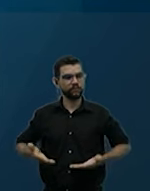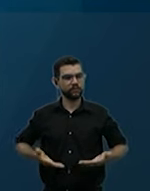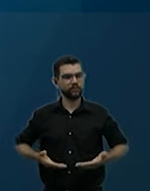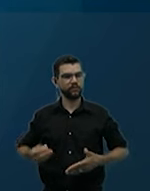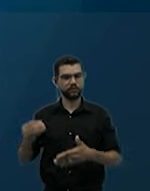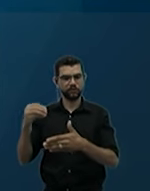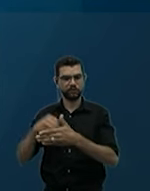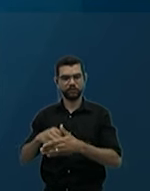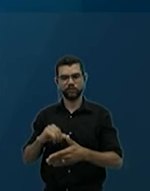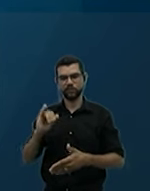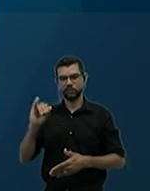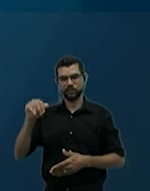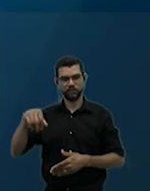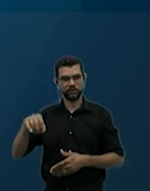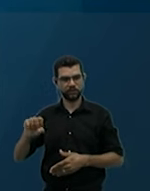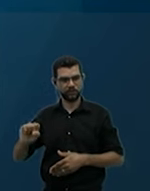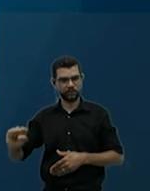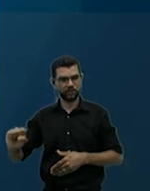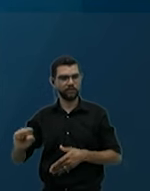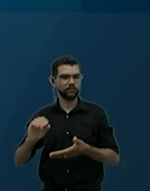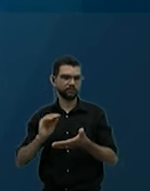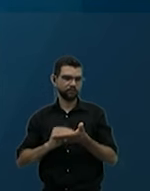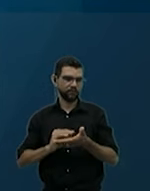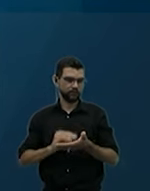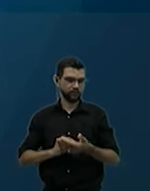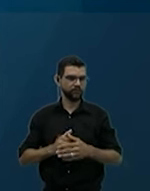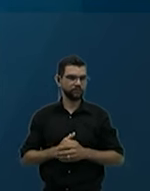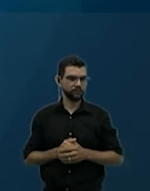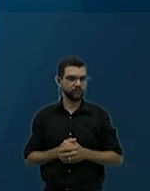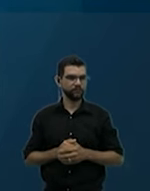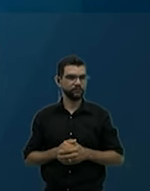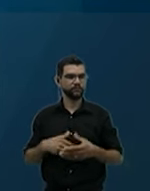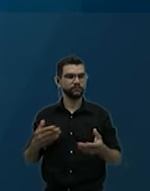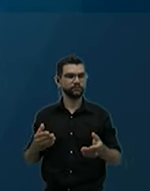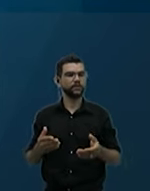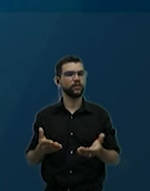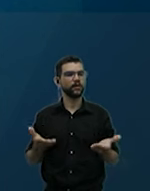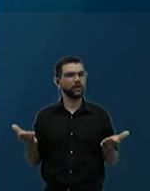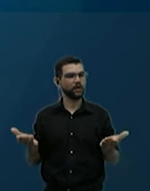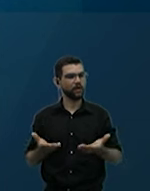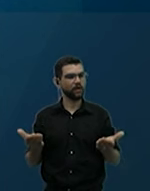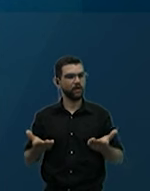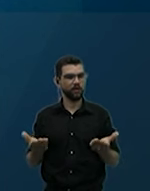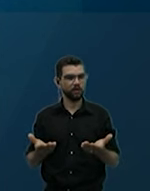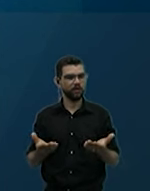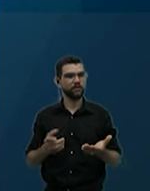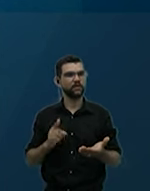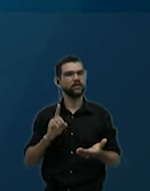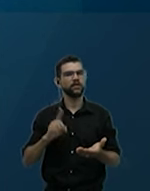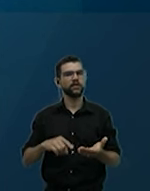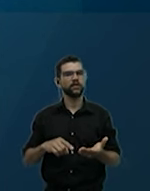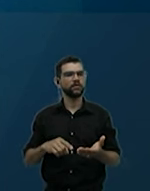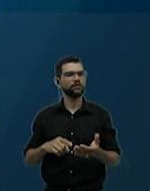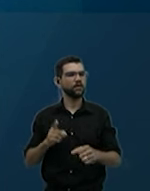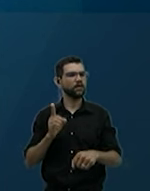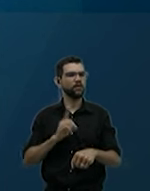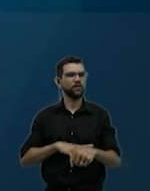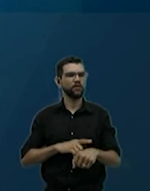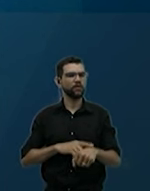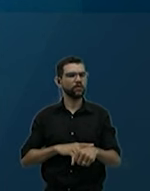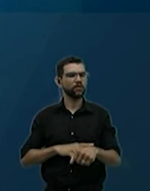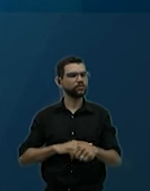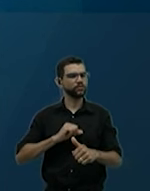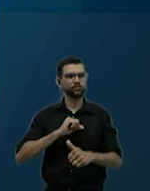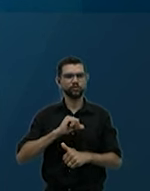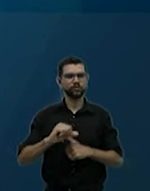Então, esse momento que nós estamos agora, ele é de travessia. A tecnologia ela tem muito a contribuir com a